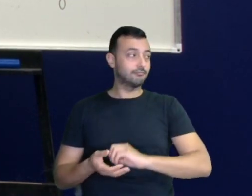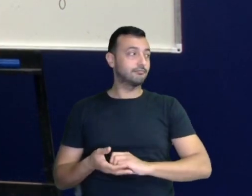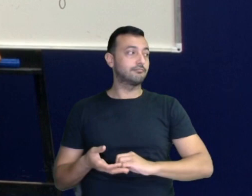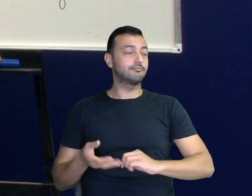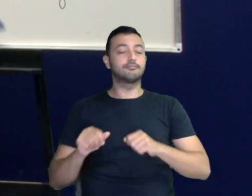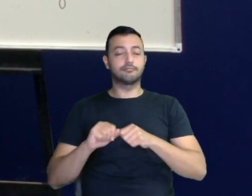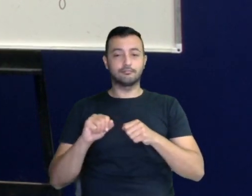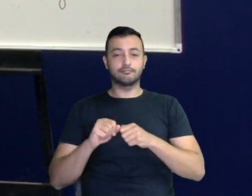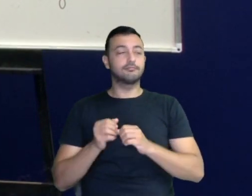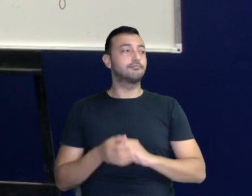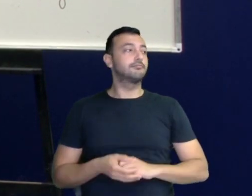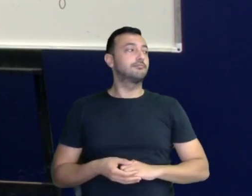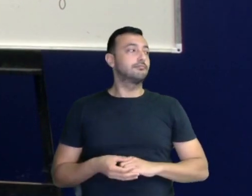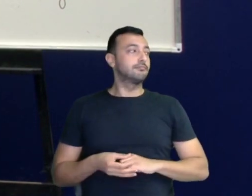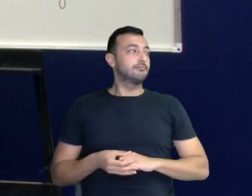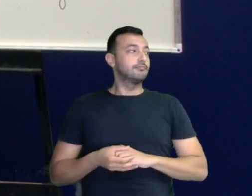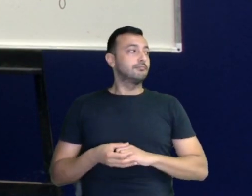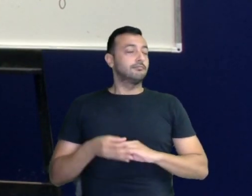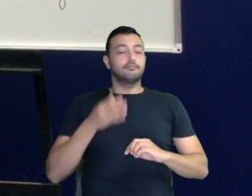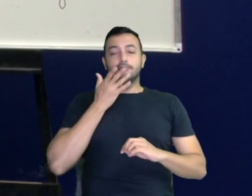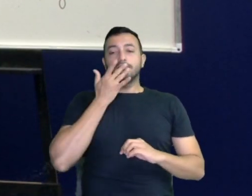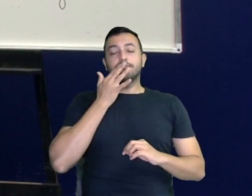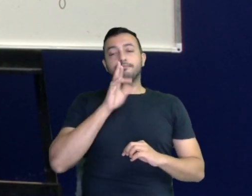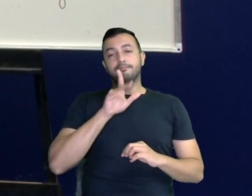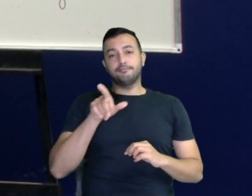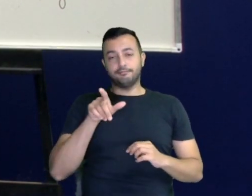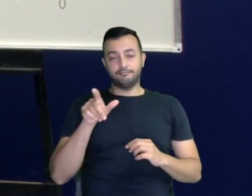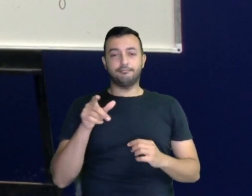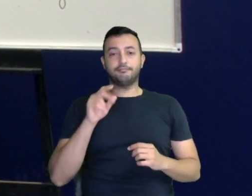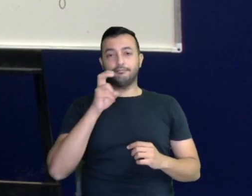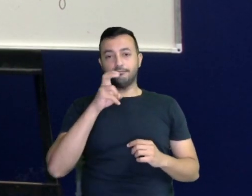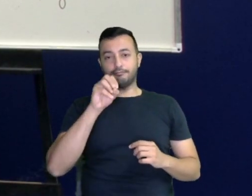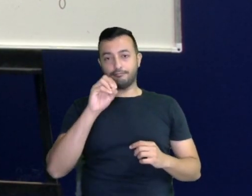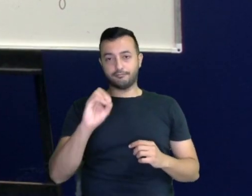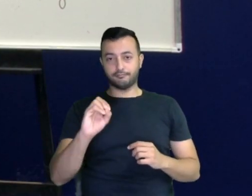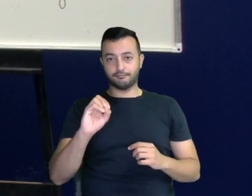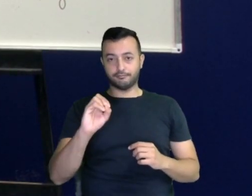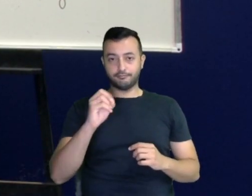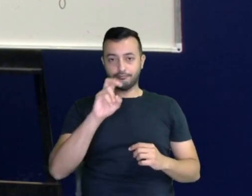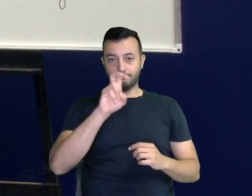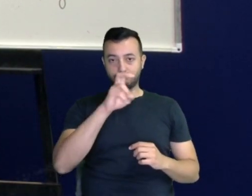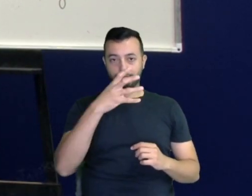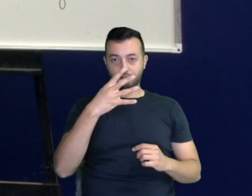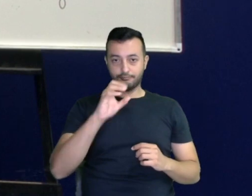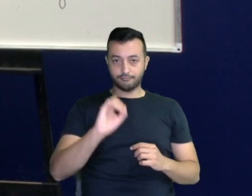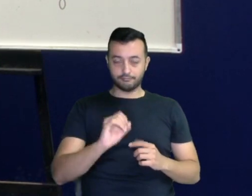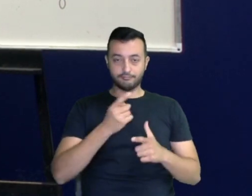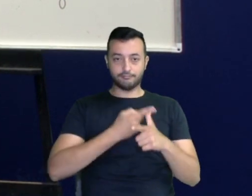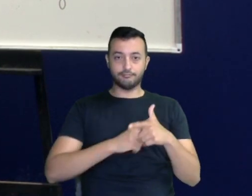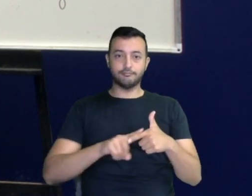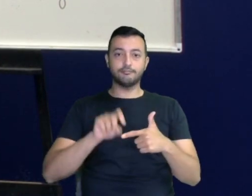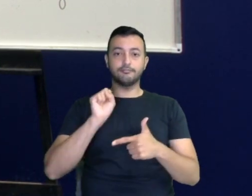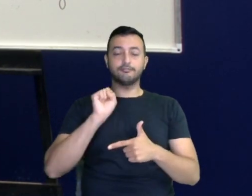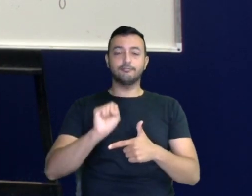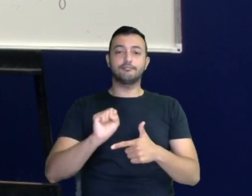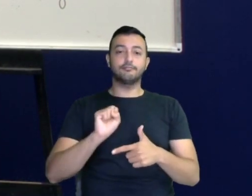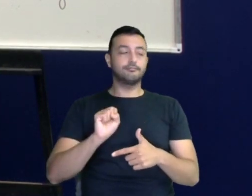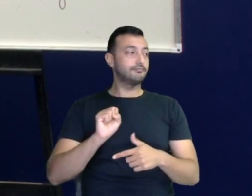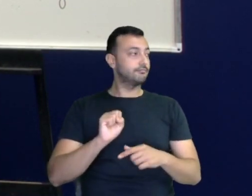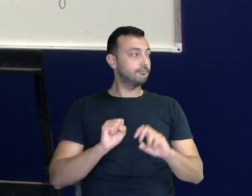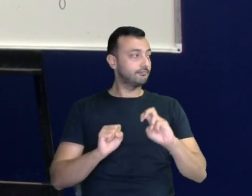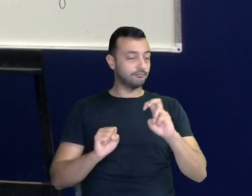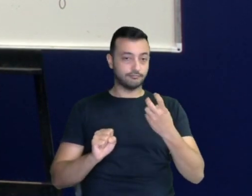na mão. Deixa eu pegar o azul, uma cor diferente. 540, vamos dividir por 8.